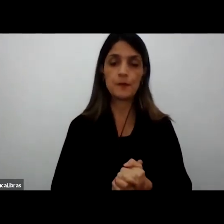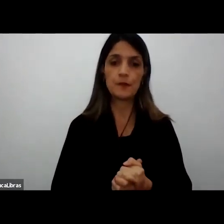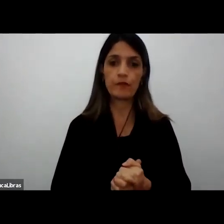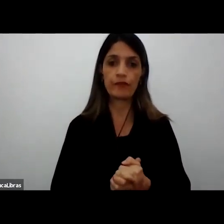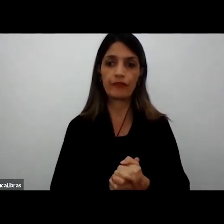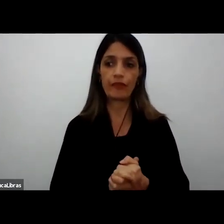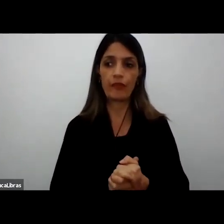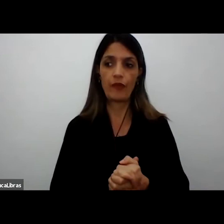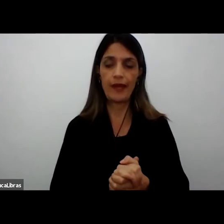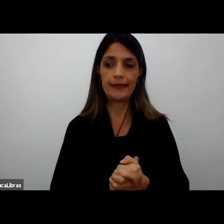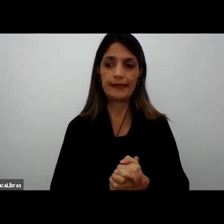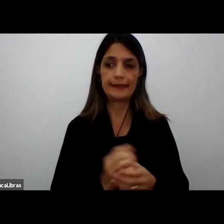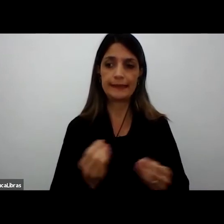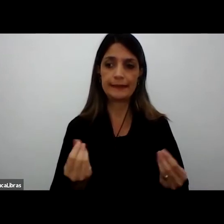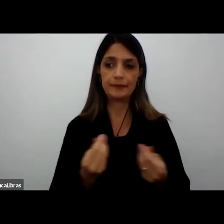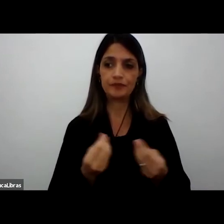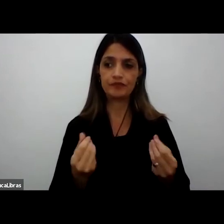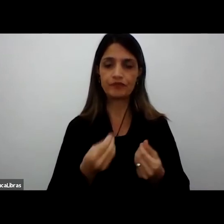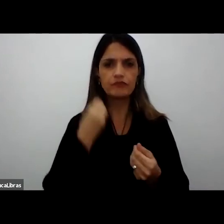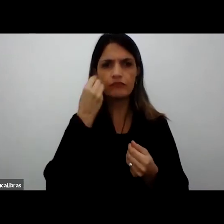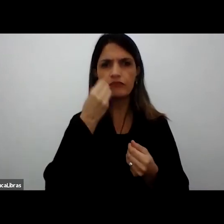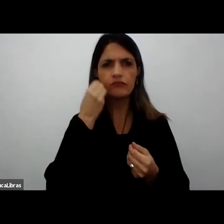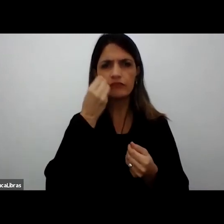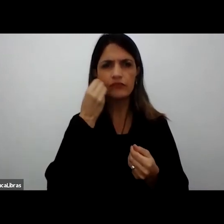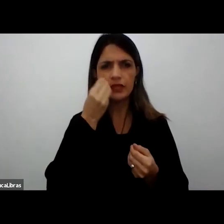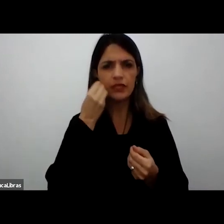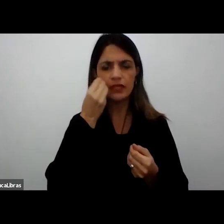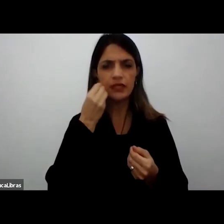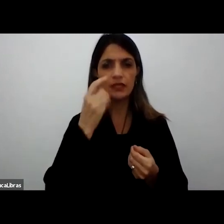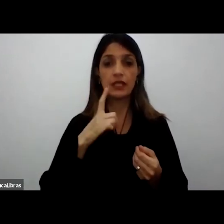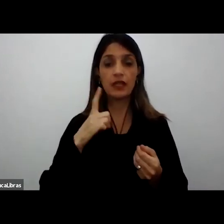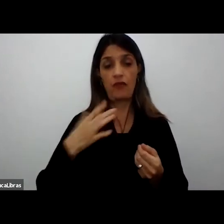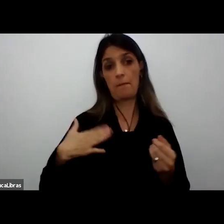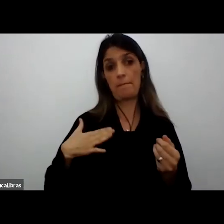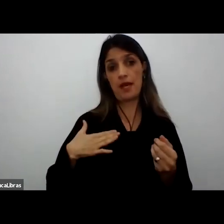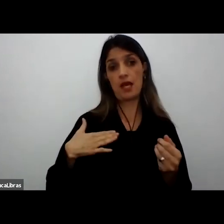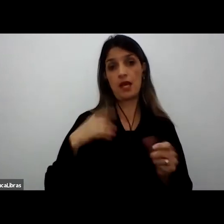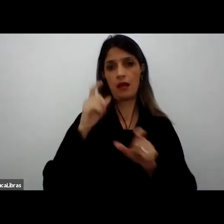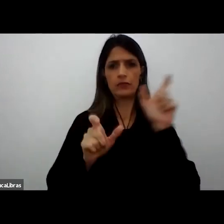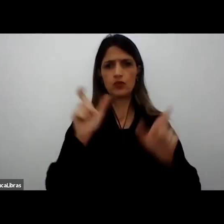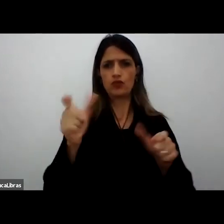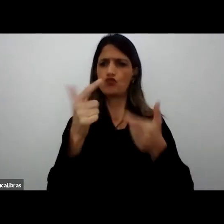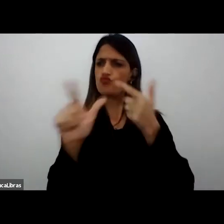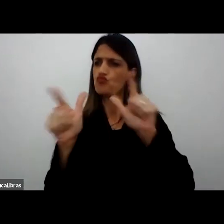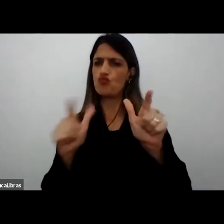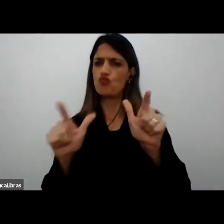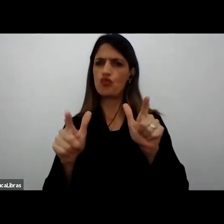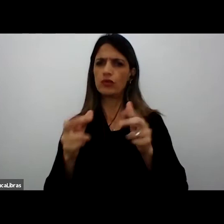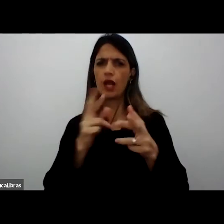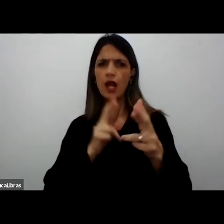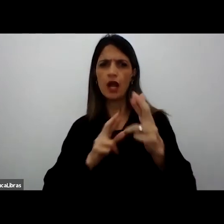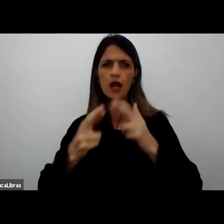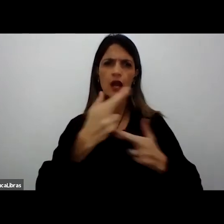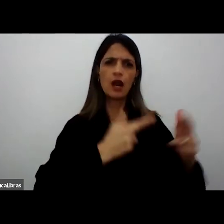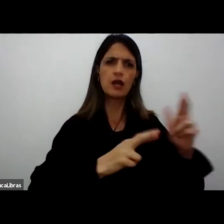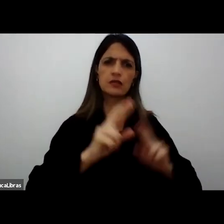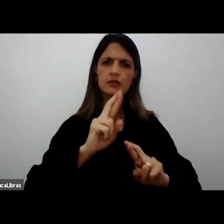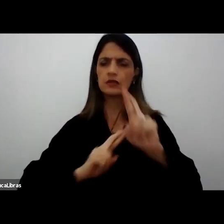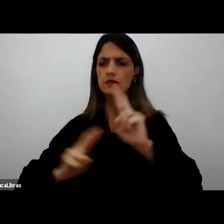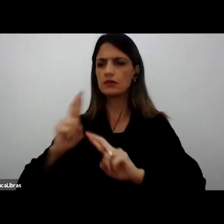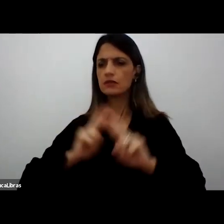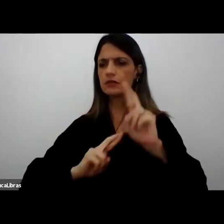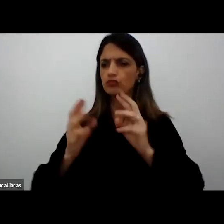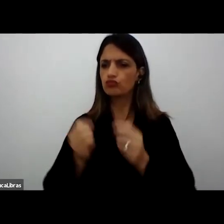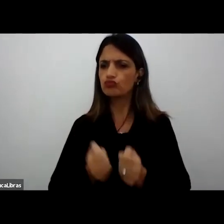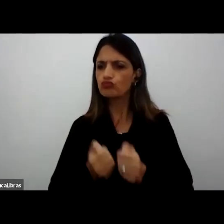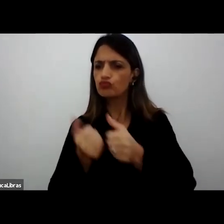inspirado em experiências minhas e de outras pessoas na nossa relação com a doação e com a mobilização de